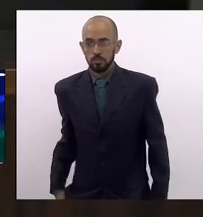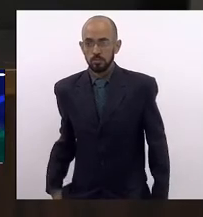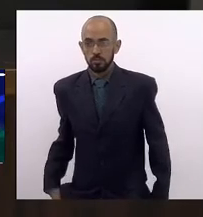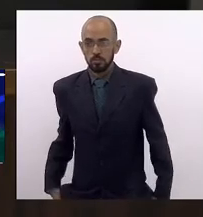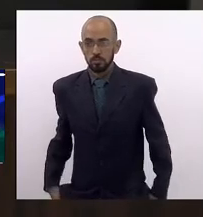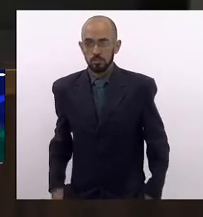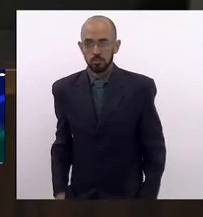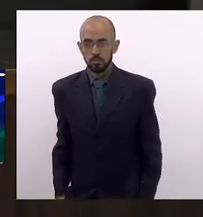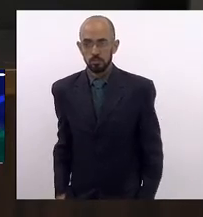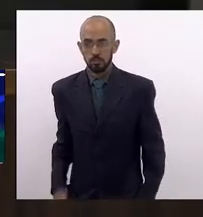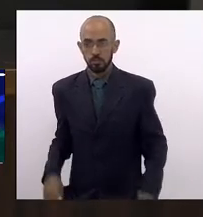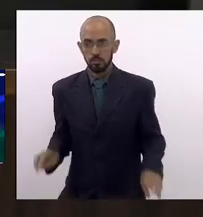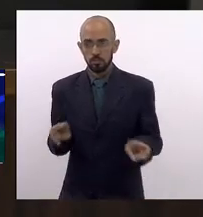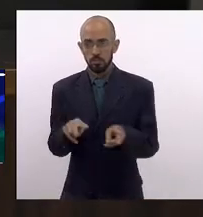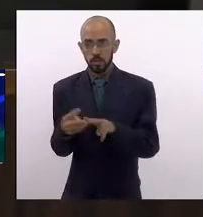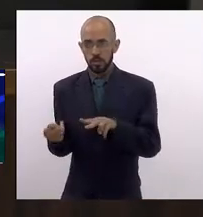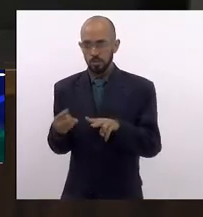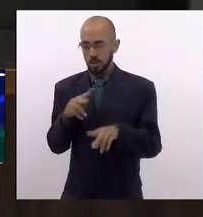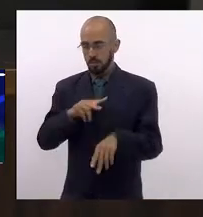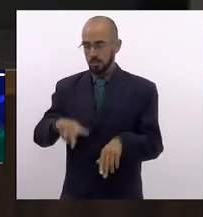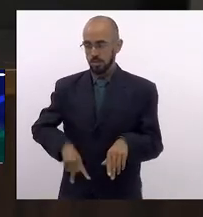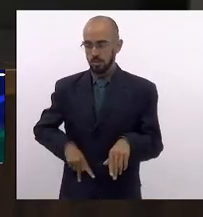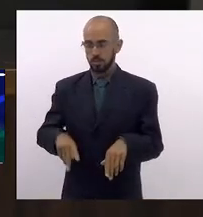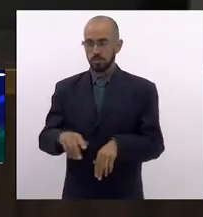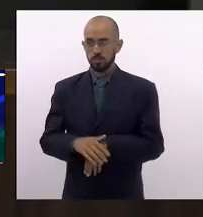e para encaminhar seu presidente